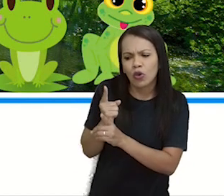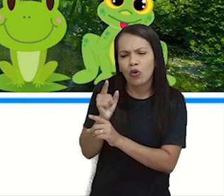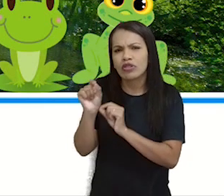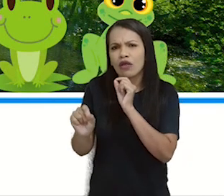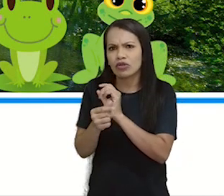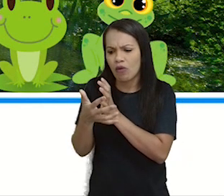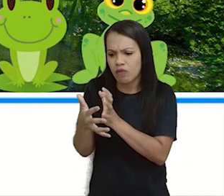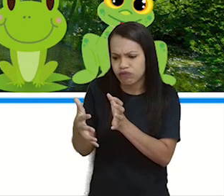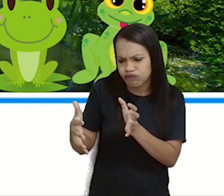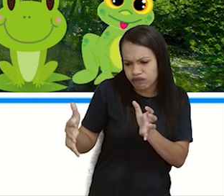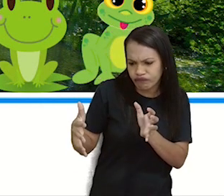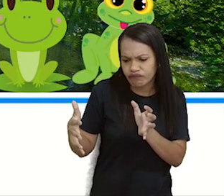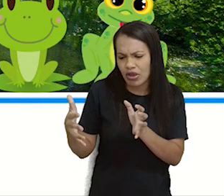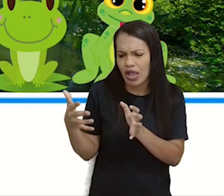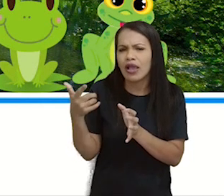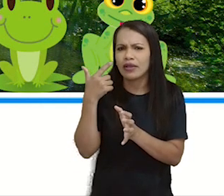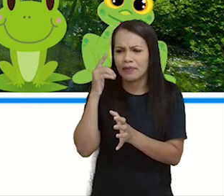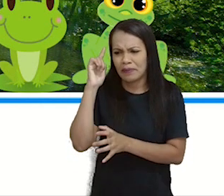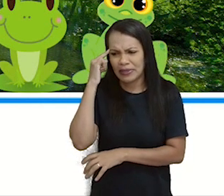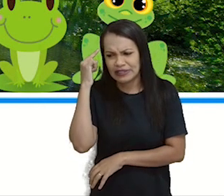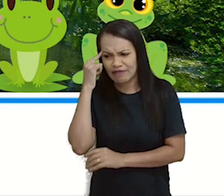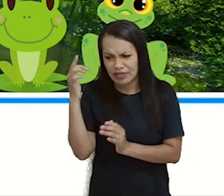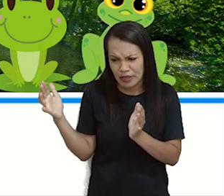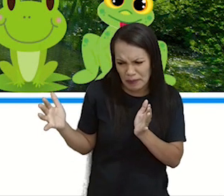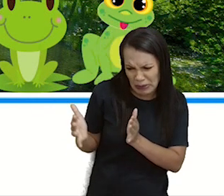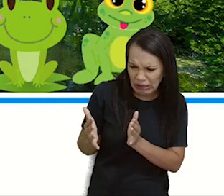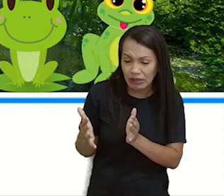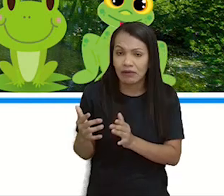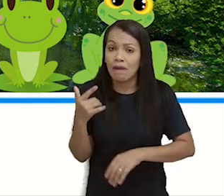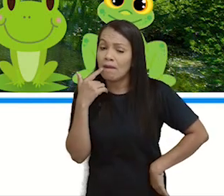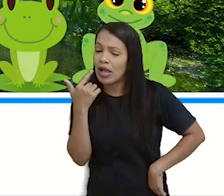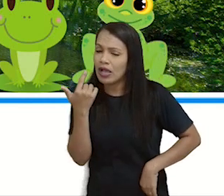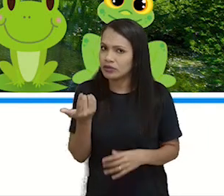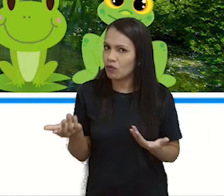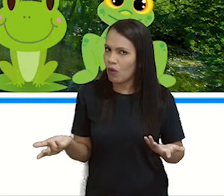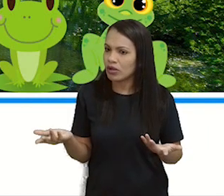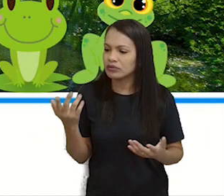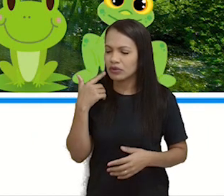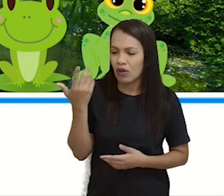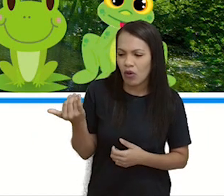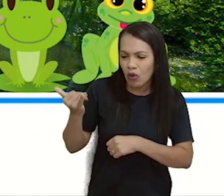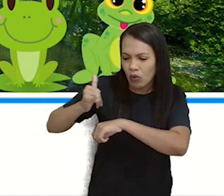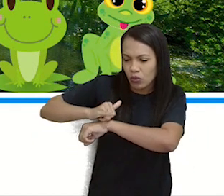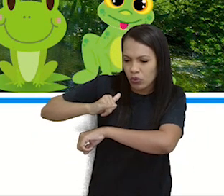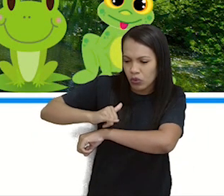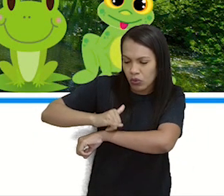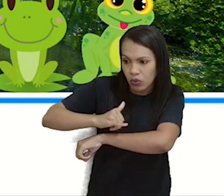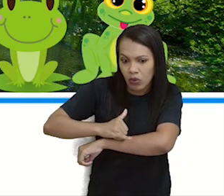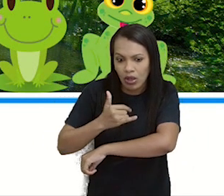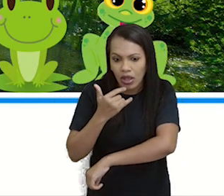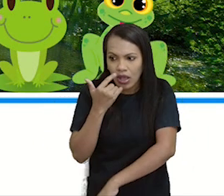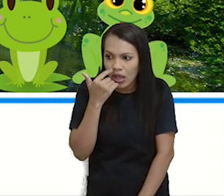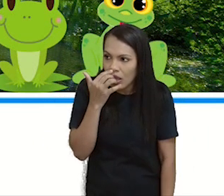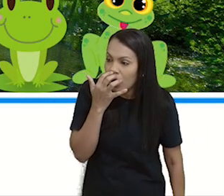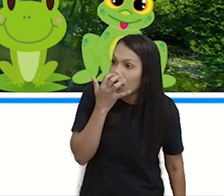boi que se achava pequenininho, tá? Só que aí, diante dos sapos, ele era grande. E os sapinhos falaram, olha